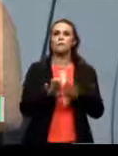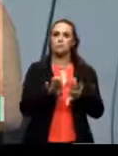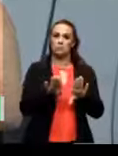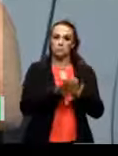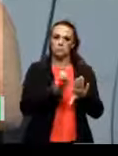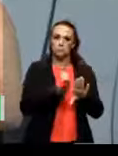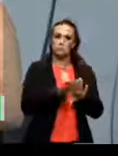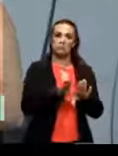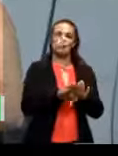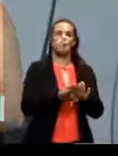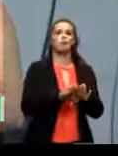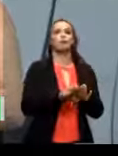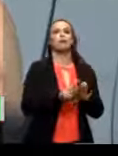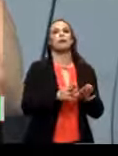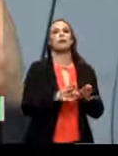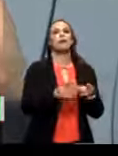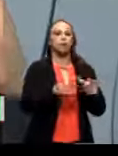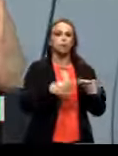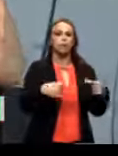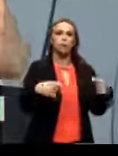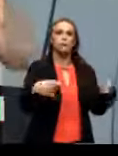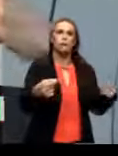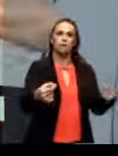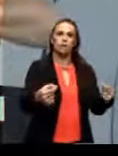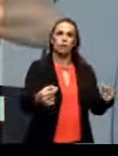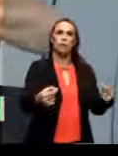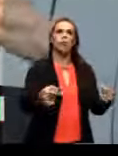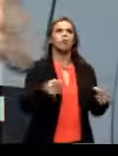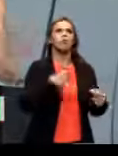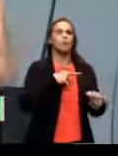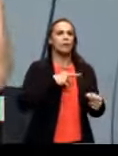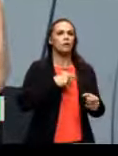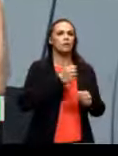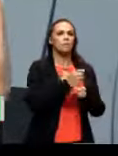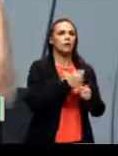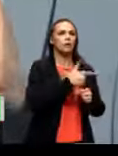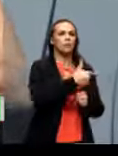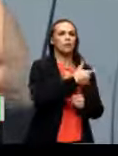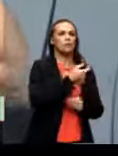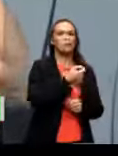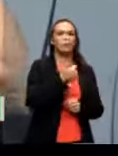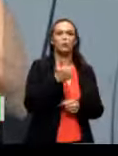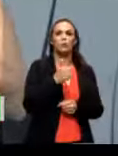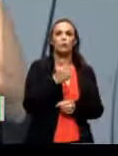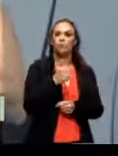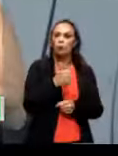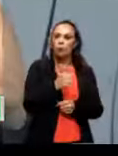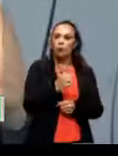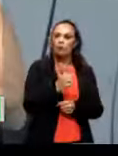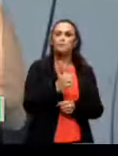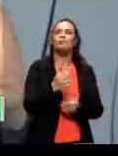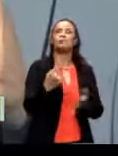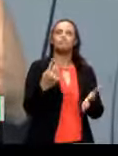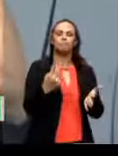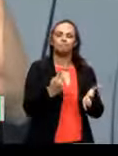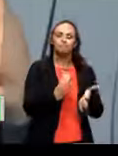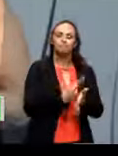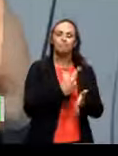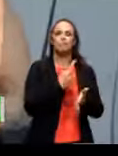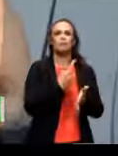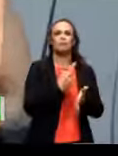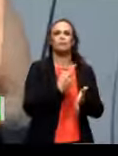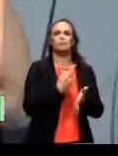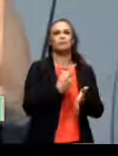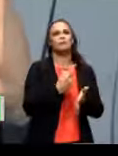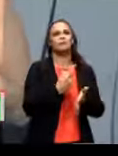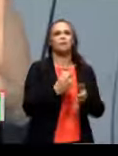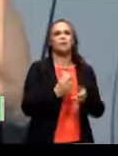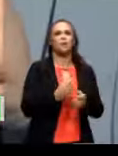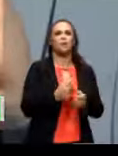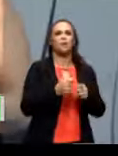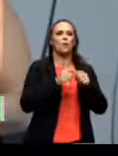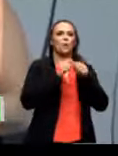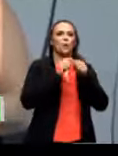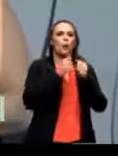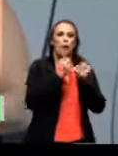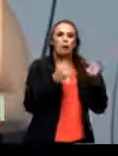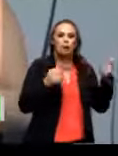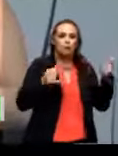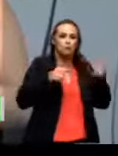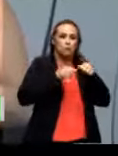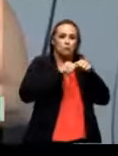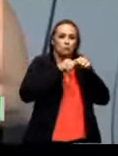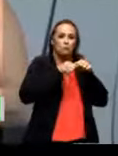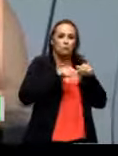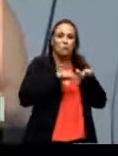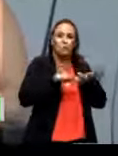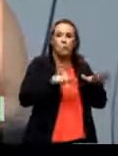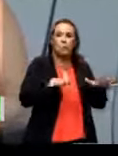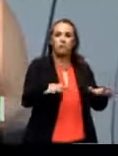2011, que também essa liberação aí de matéria radioativa que vai interferir lá no DNA da célula,